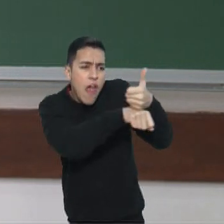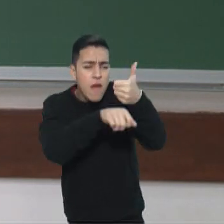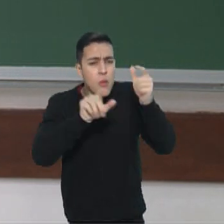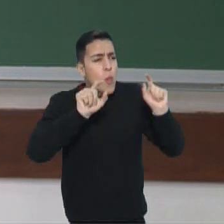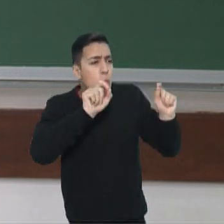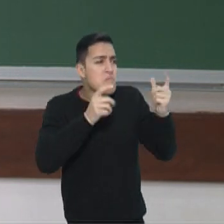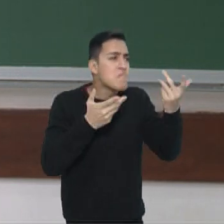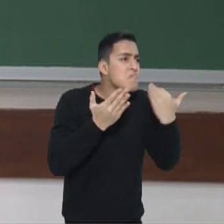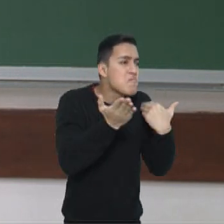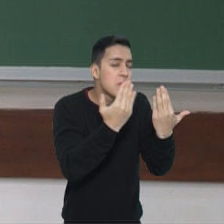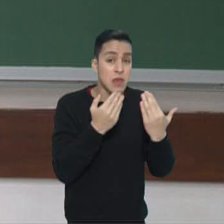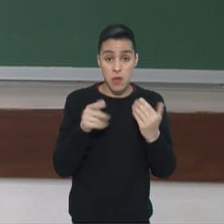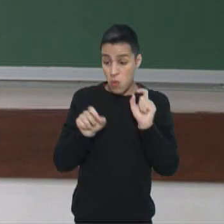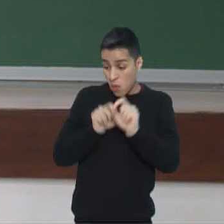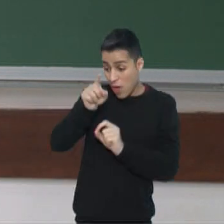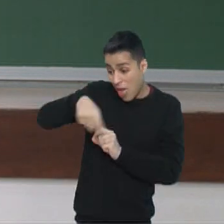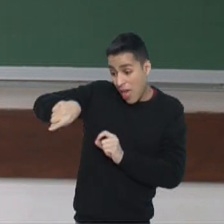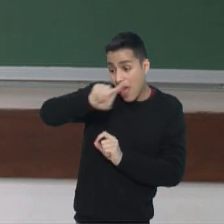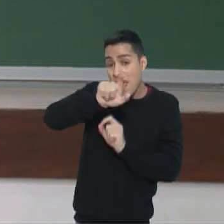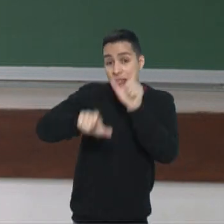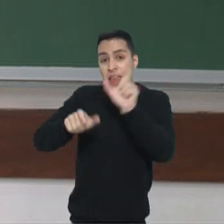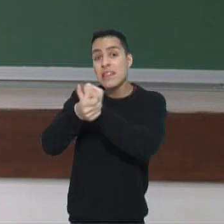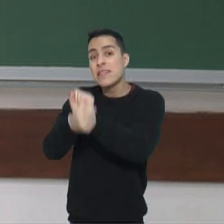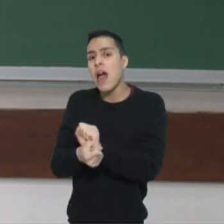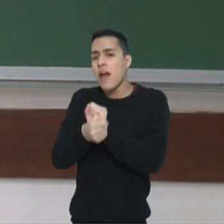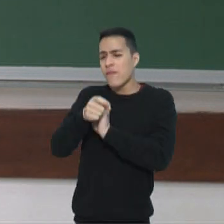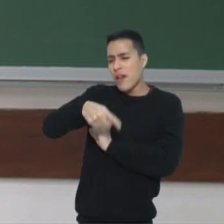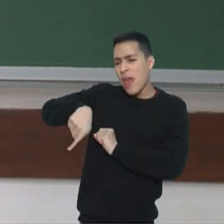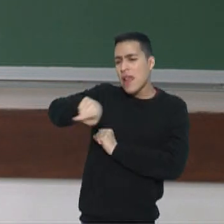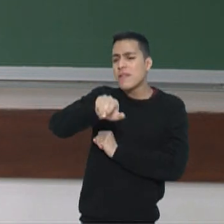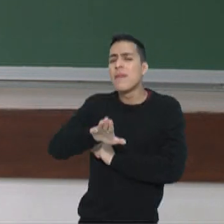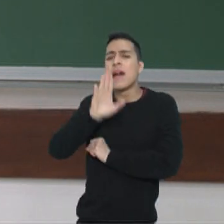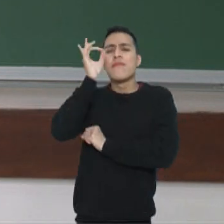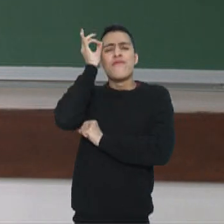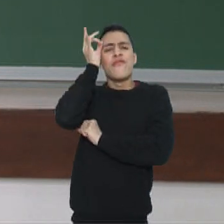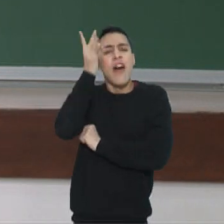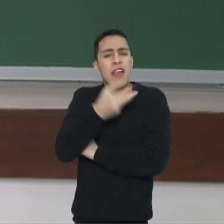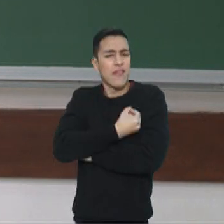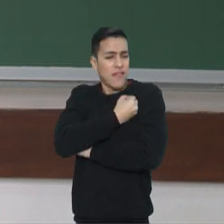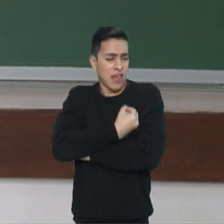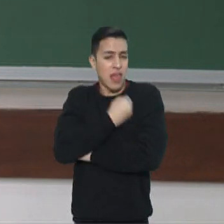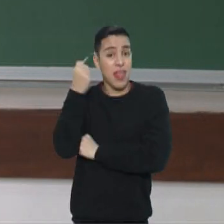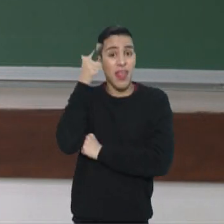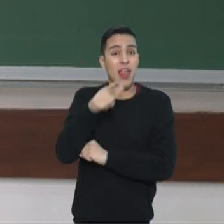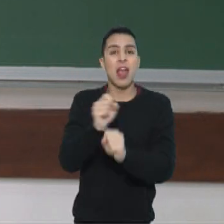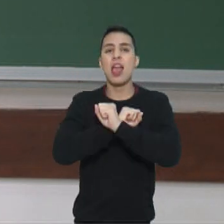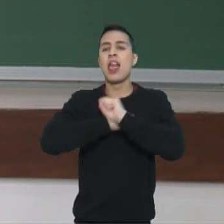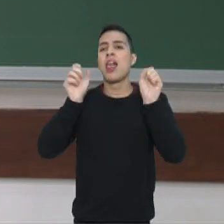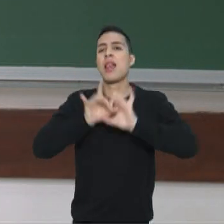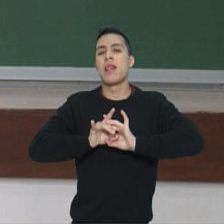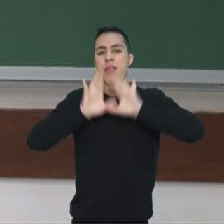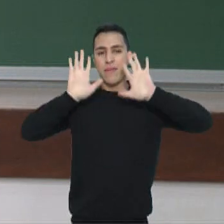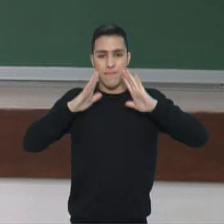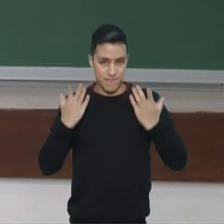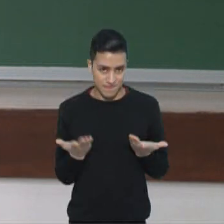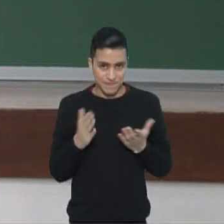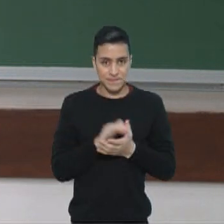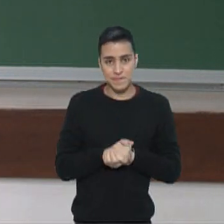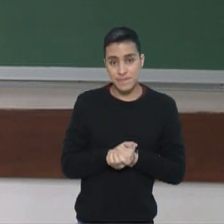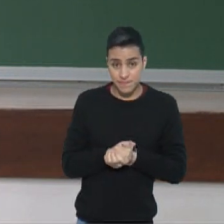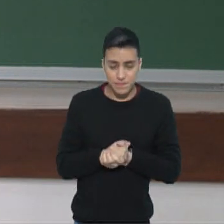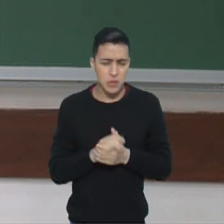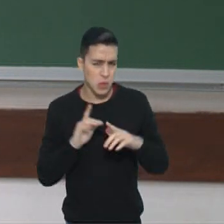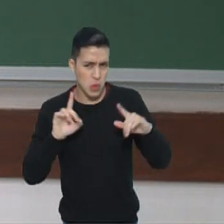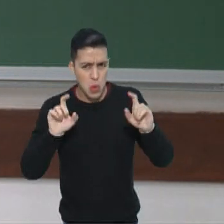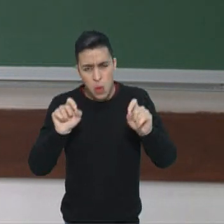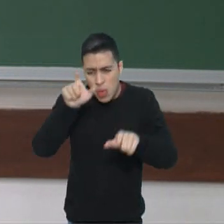E muitas vezes esses escravos domésticos tinham um pouco mais de facilidade de conseguir a sua liberdade. Muitas vezes